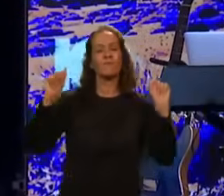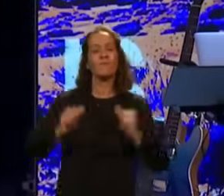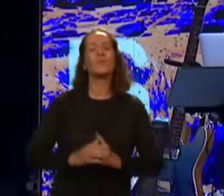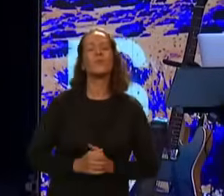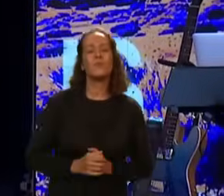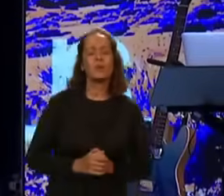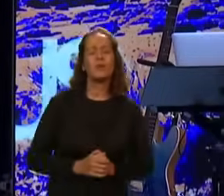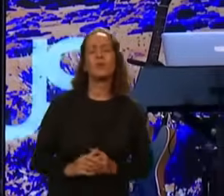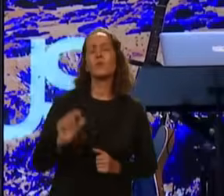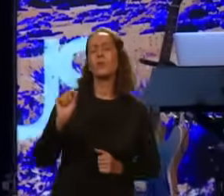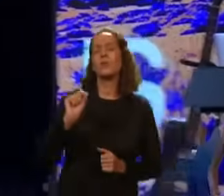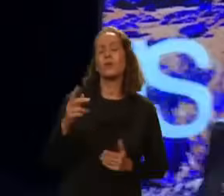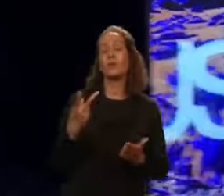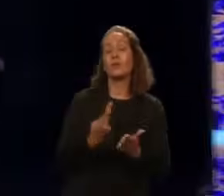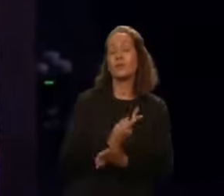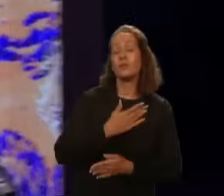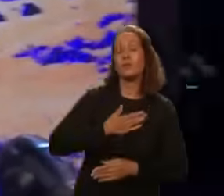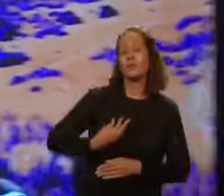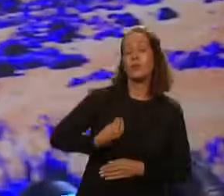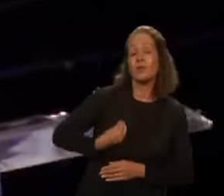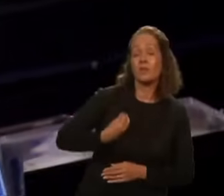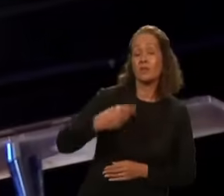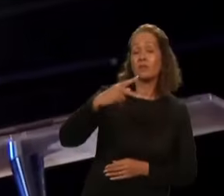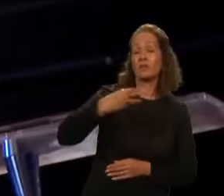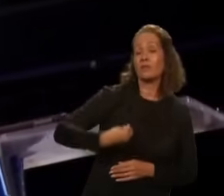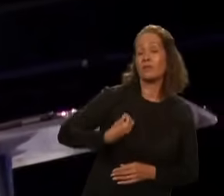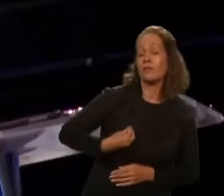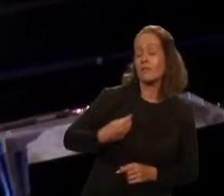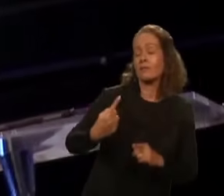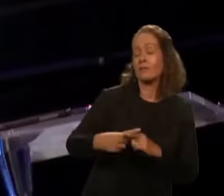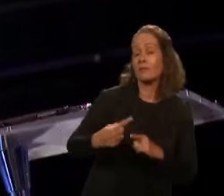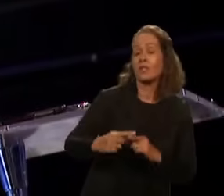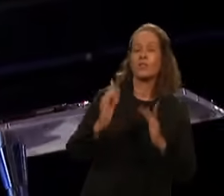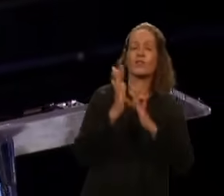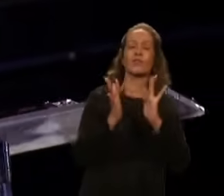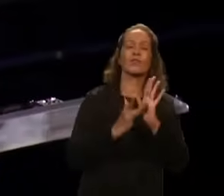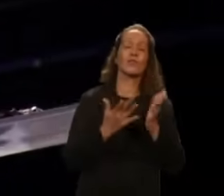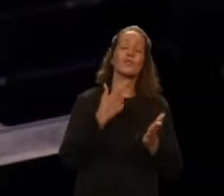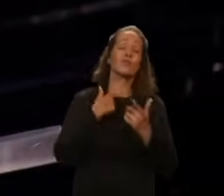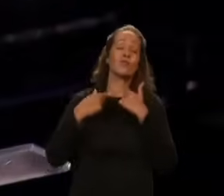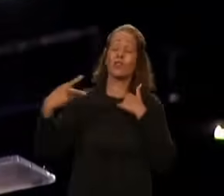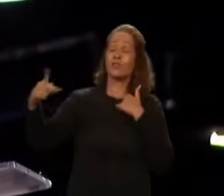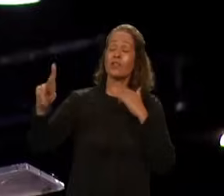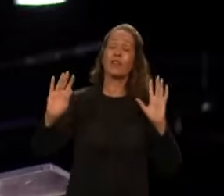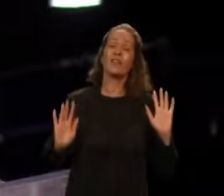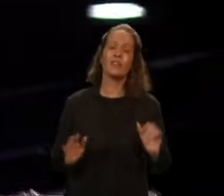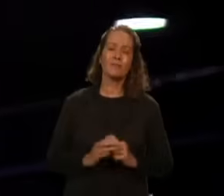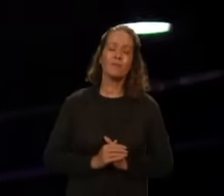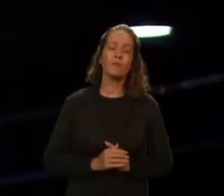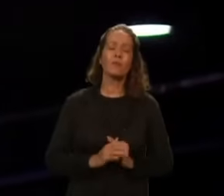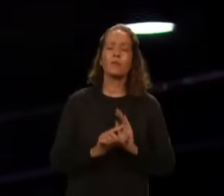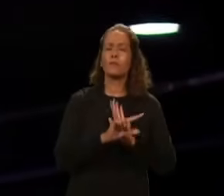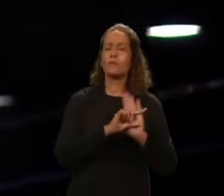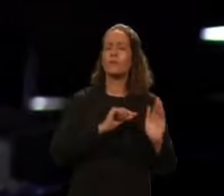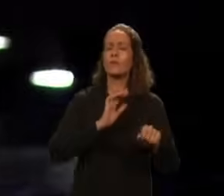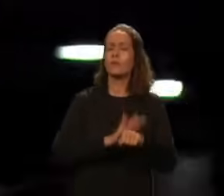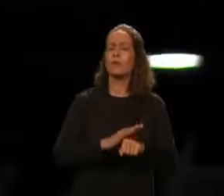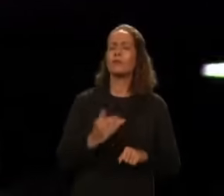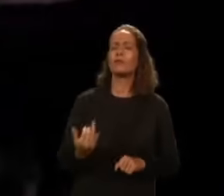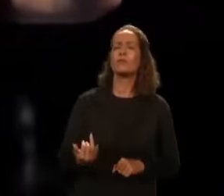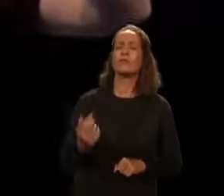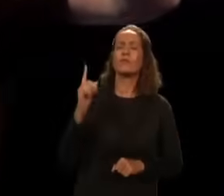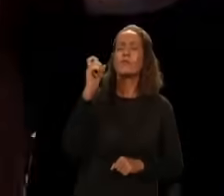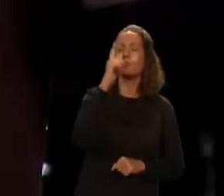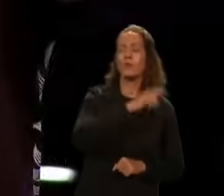O que aconteceu na minha vida e na sua vida foi porque ele quis. Sabe qual é o verso mais difícil da Bíblia de crer? 31